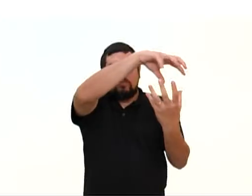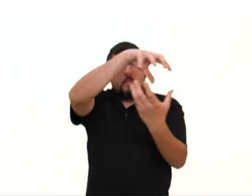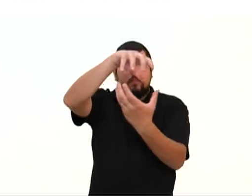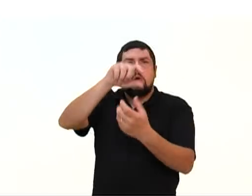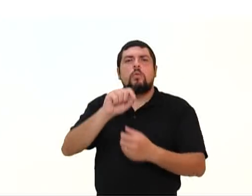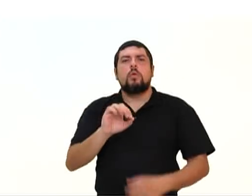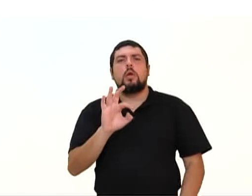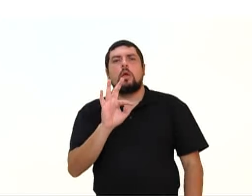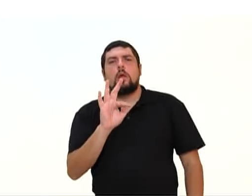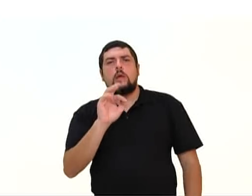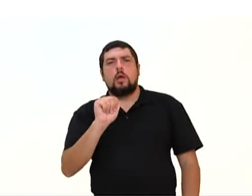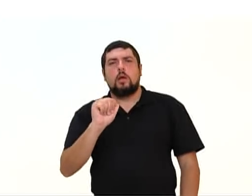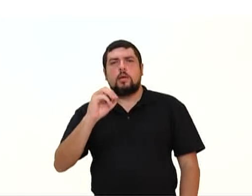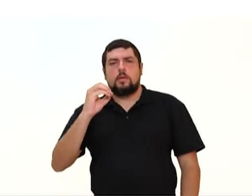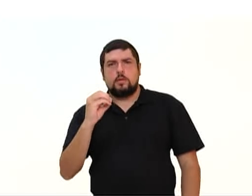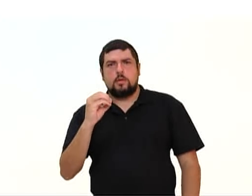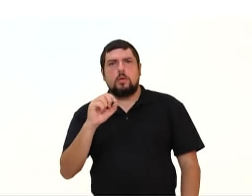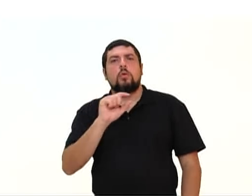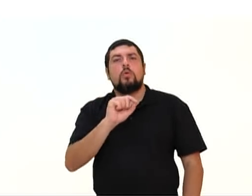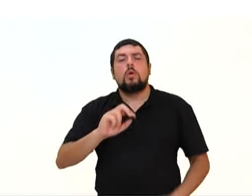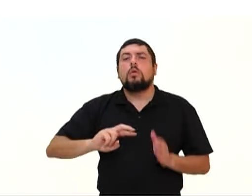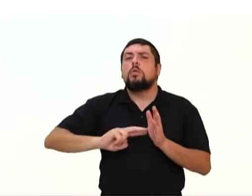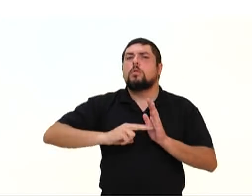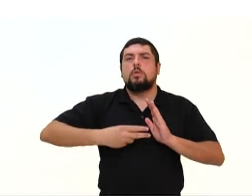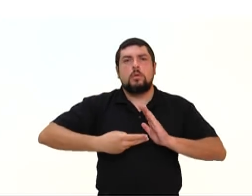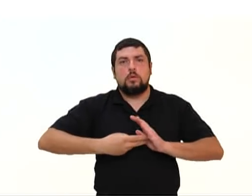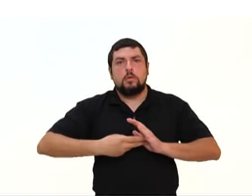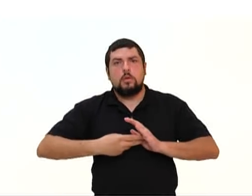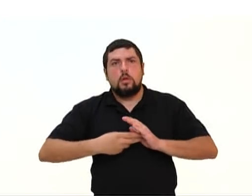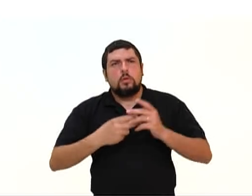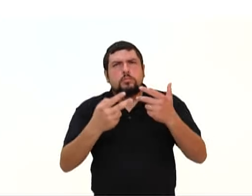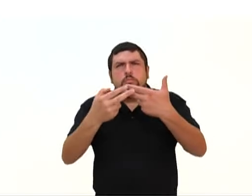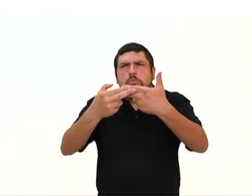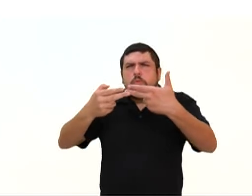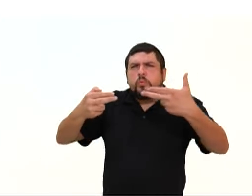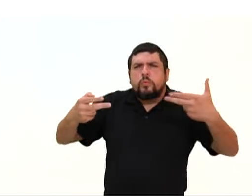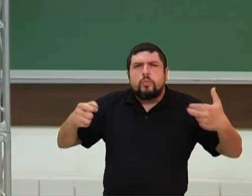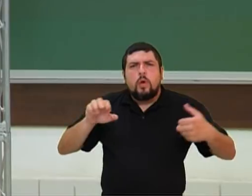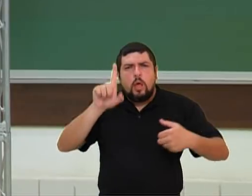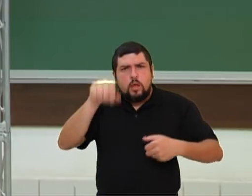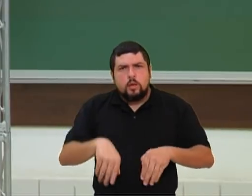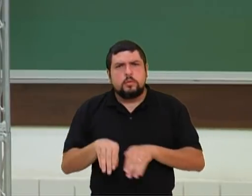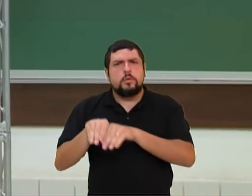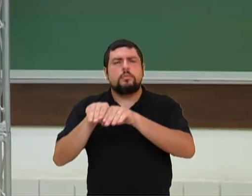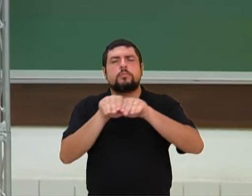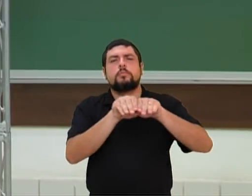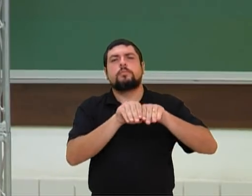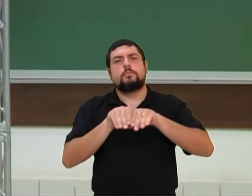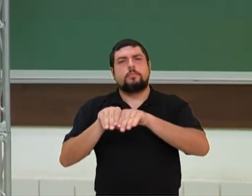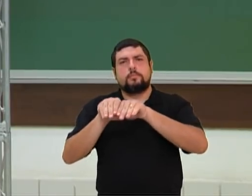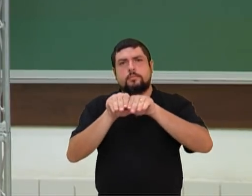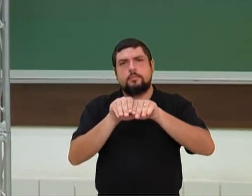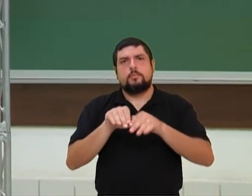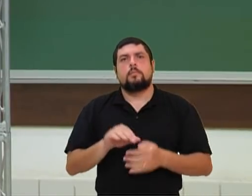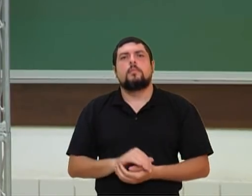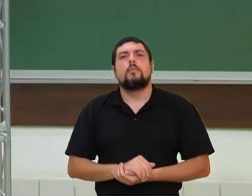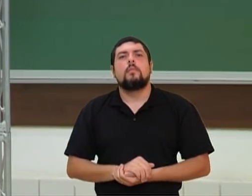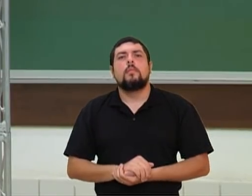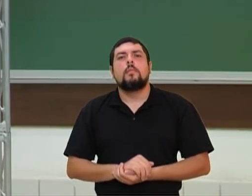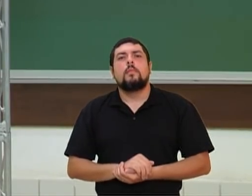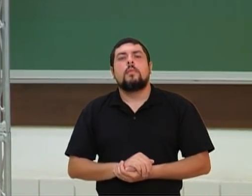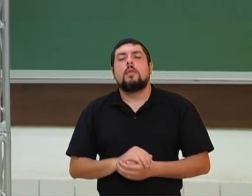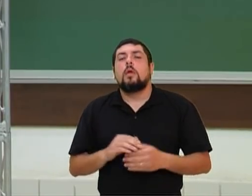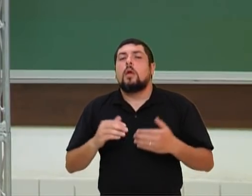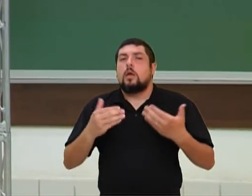o relacionamento bom e equilibrado entre todas as coisas. Então ele vai dizer que existe um princípio no